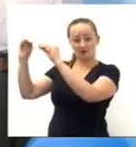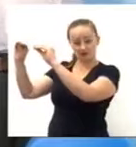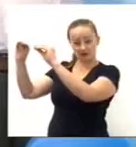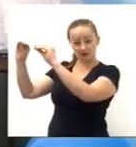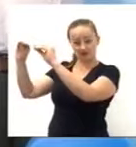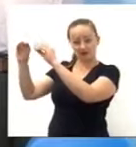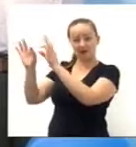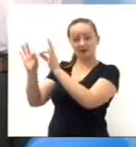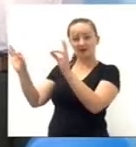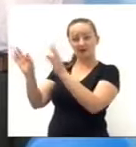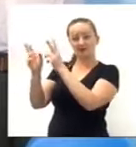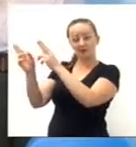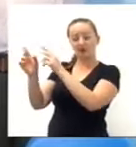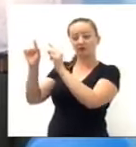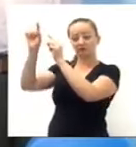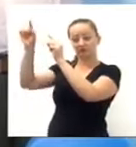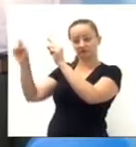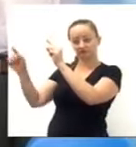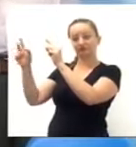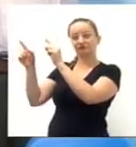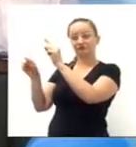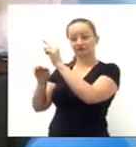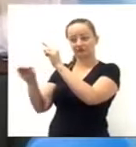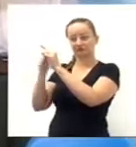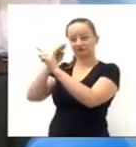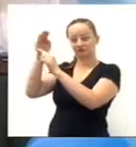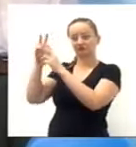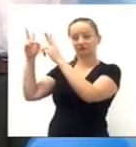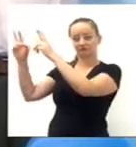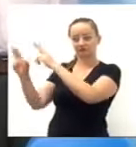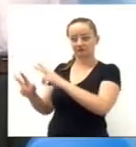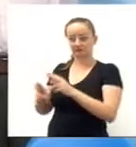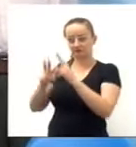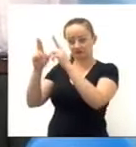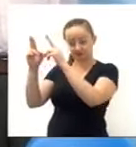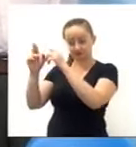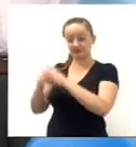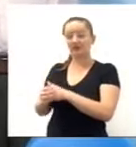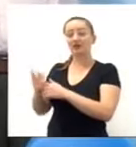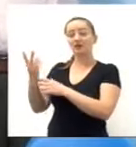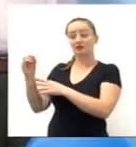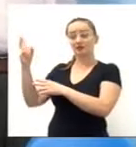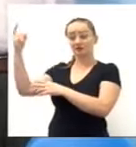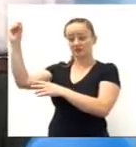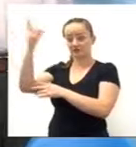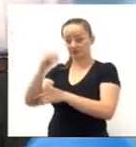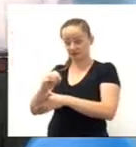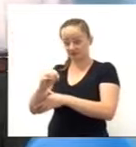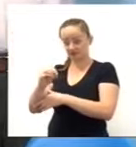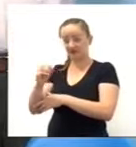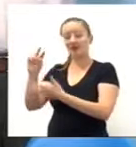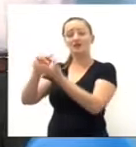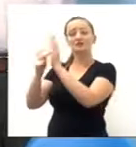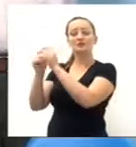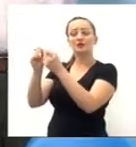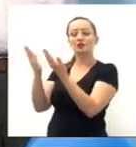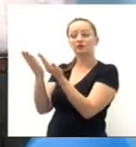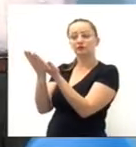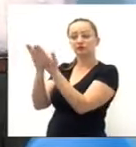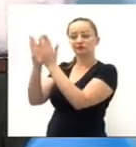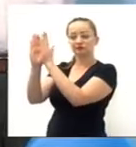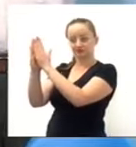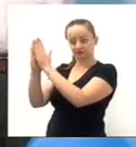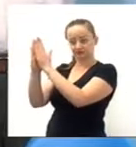aqui, todos os lados são iguais, né? Que é o equilátero, tem 20. O que significa que quando eu dobro, dobrei